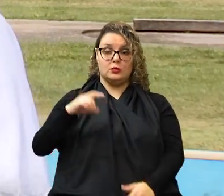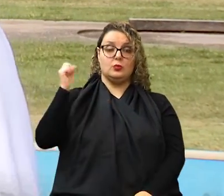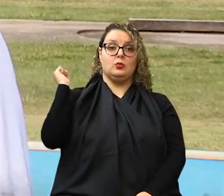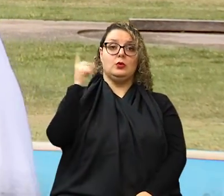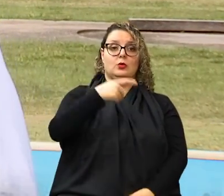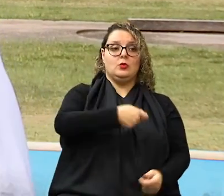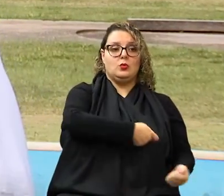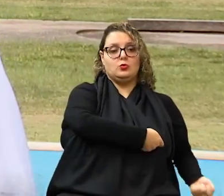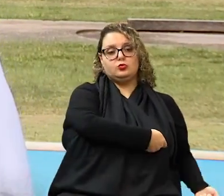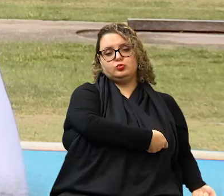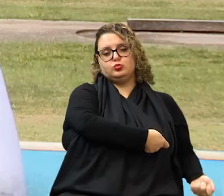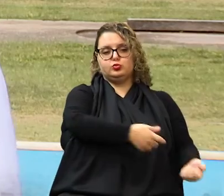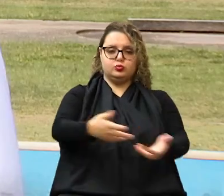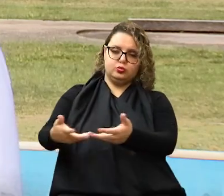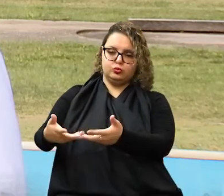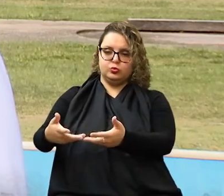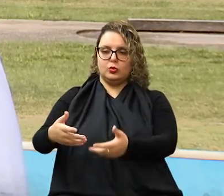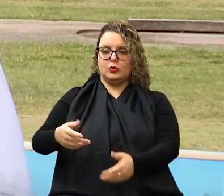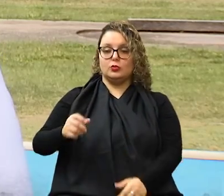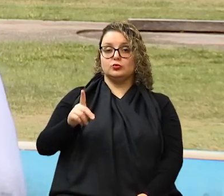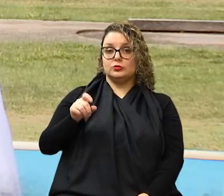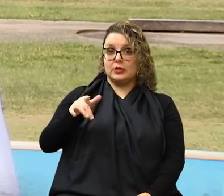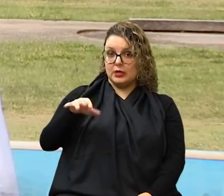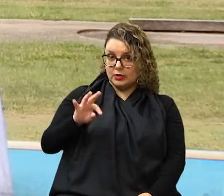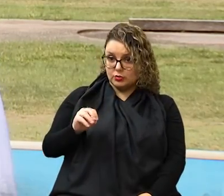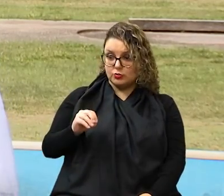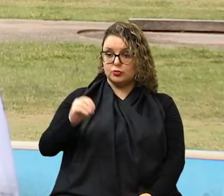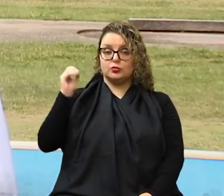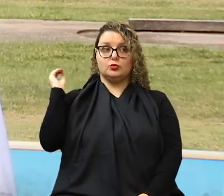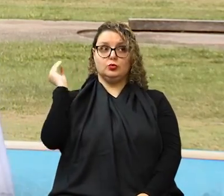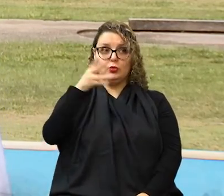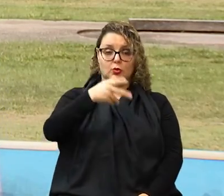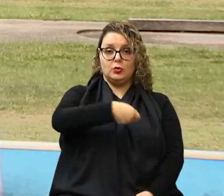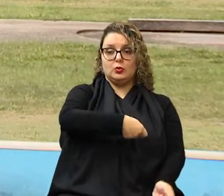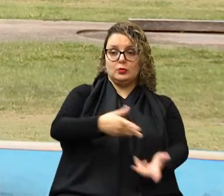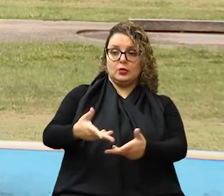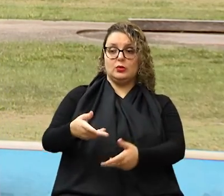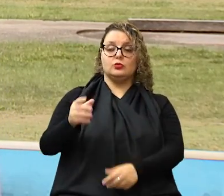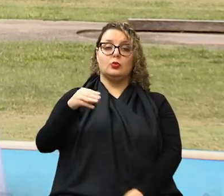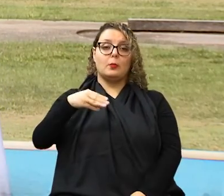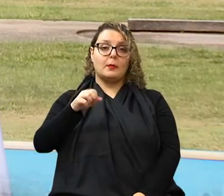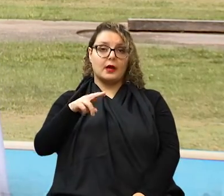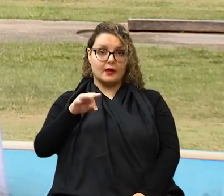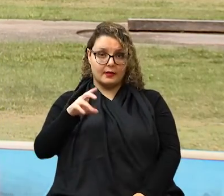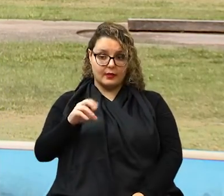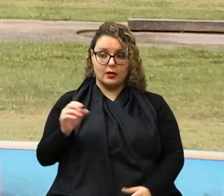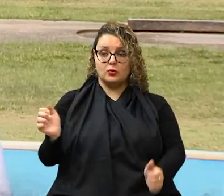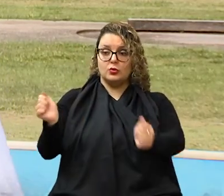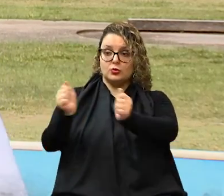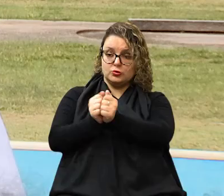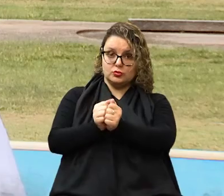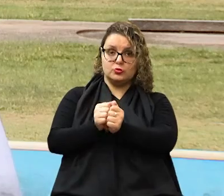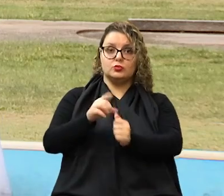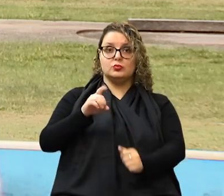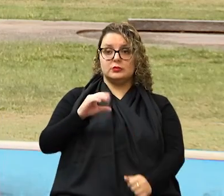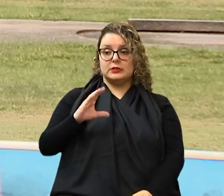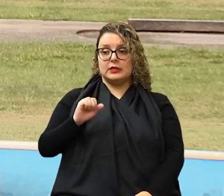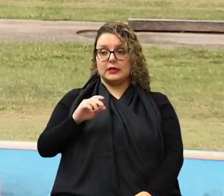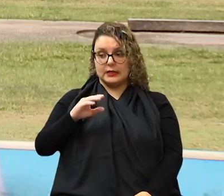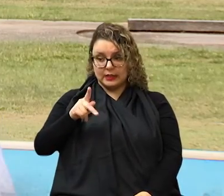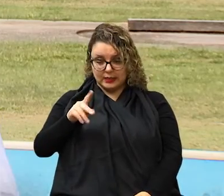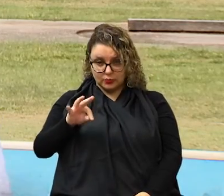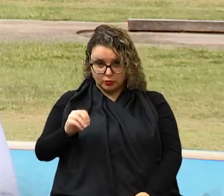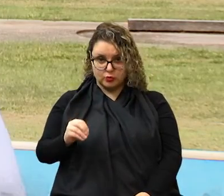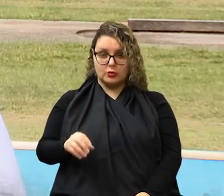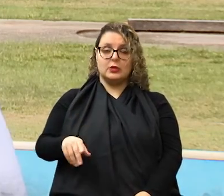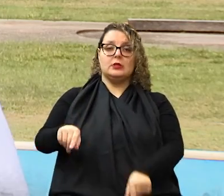Temos o arremesso do peso, lançamento do dardo, lançamento do disco, lançamento do martelo, provas combinadas, que é o decátlon e